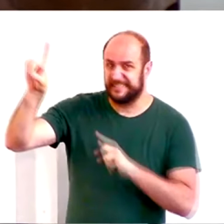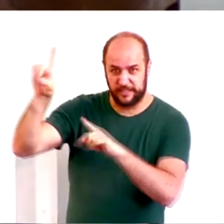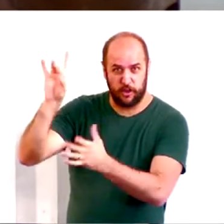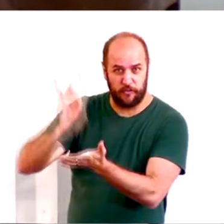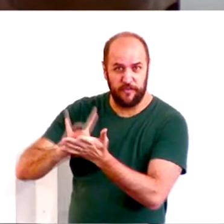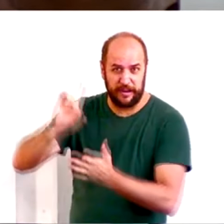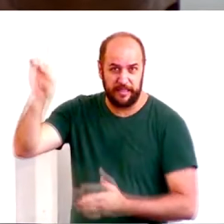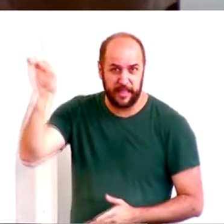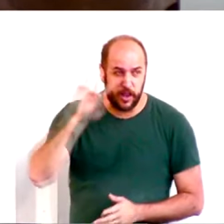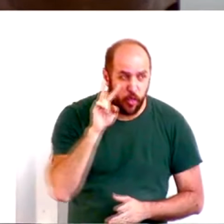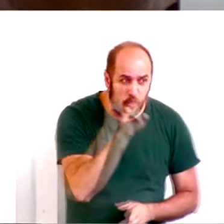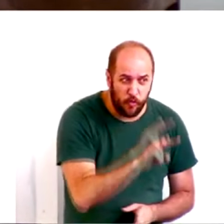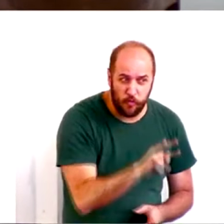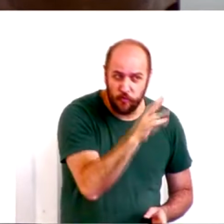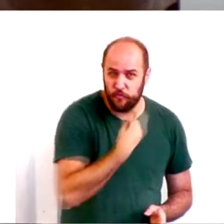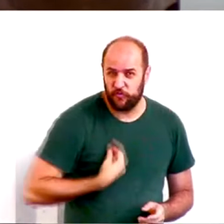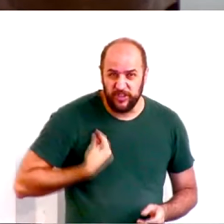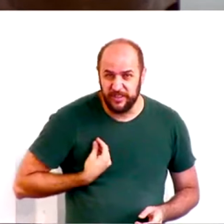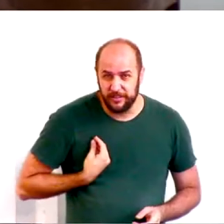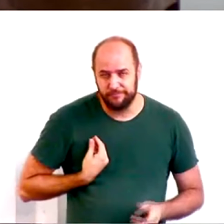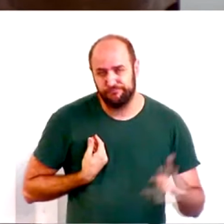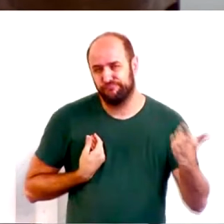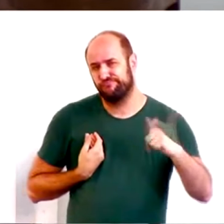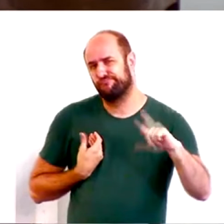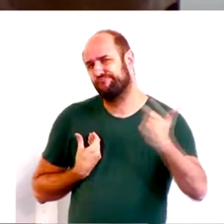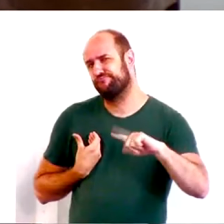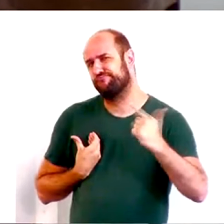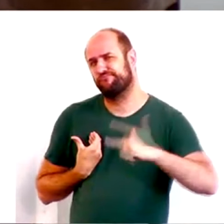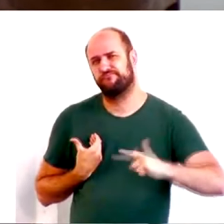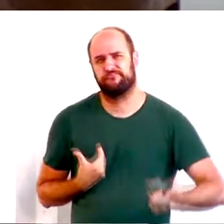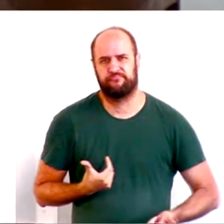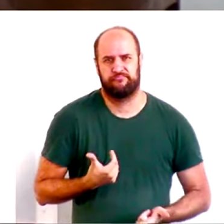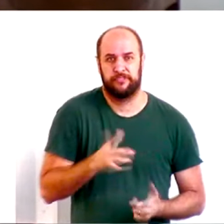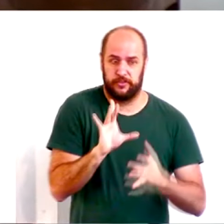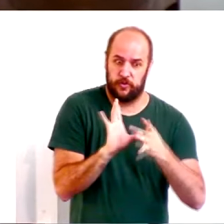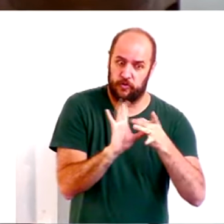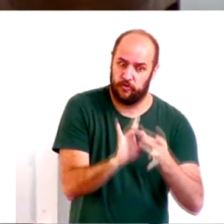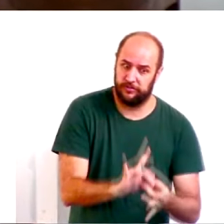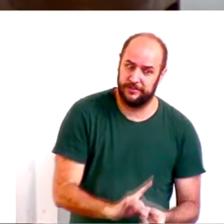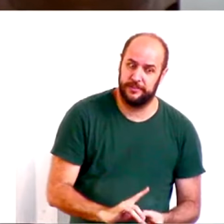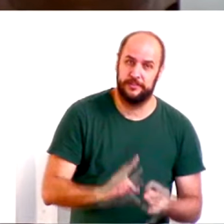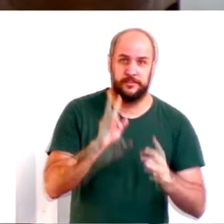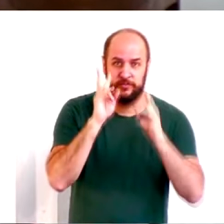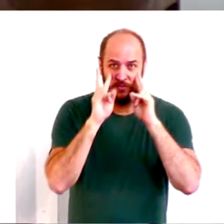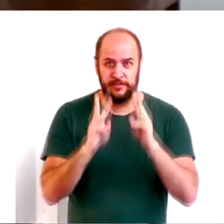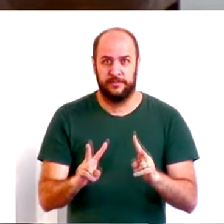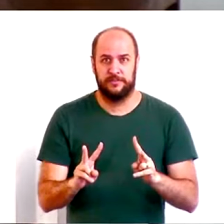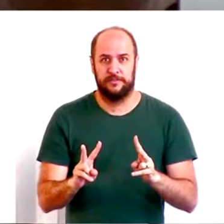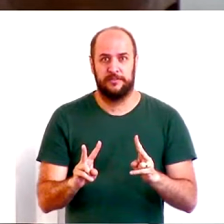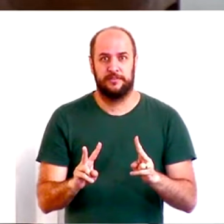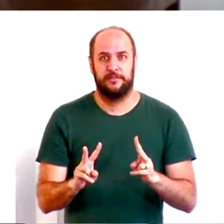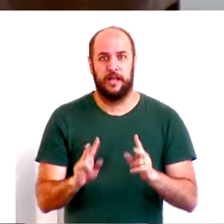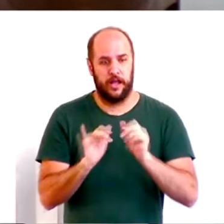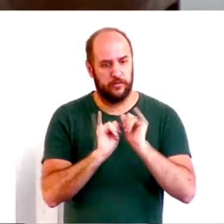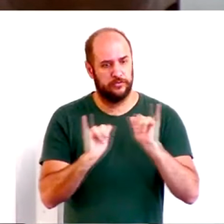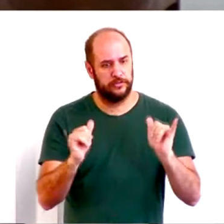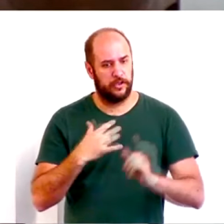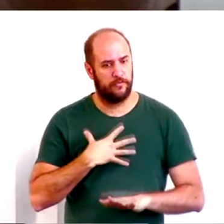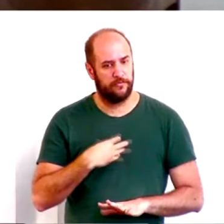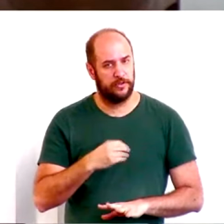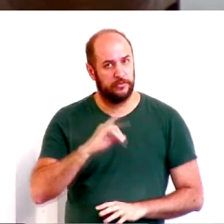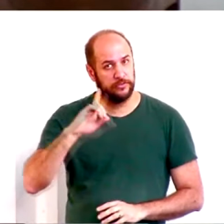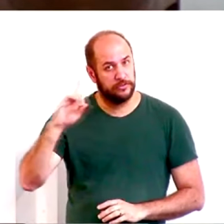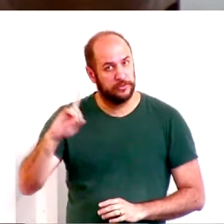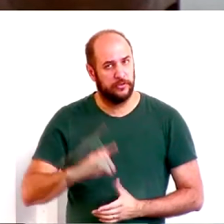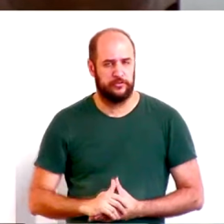pessoas Esse é o contexto em que o filho seria anunciado Então nós vamos